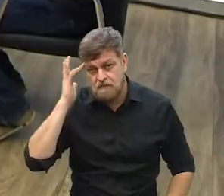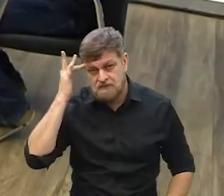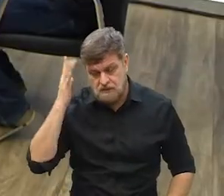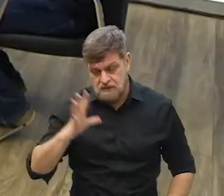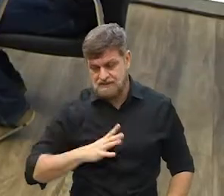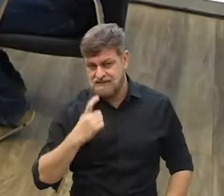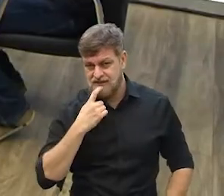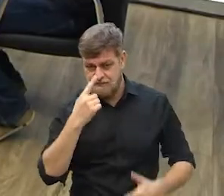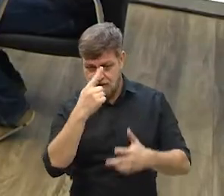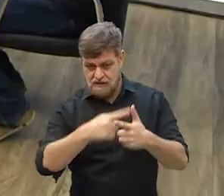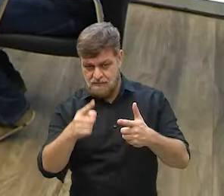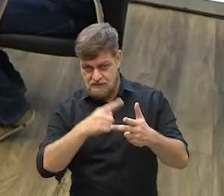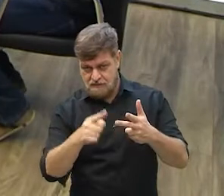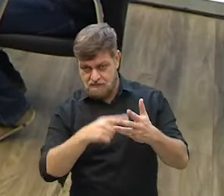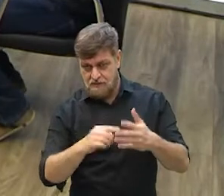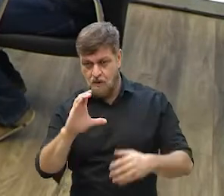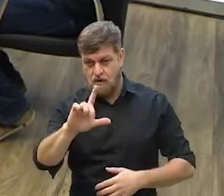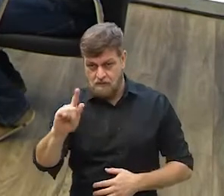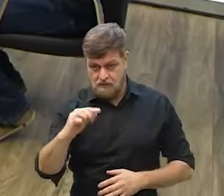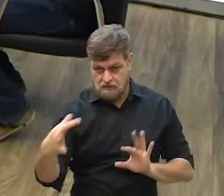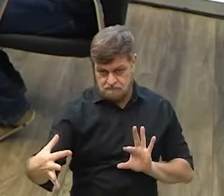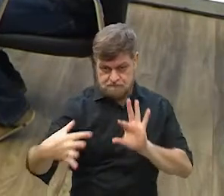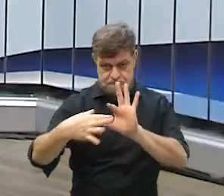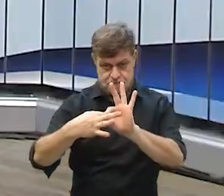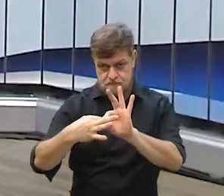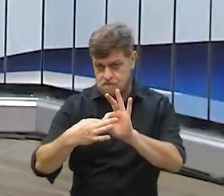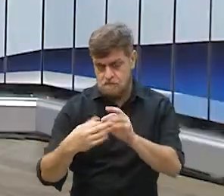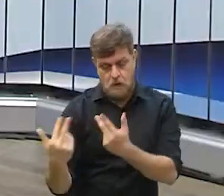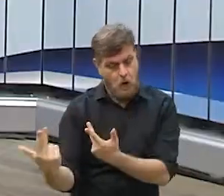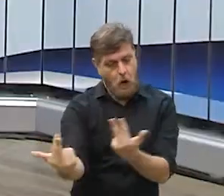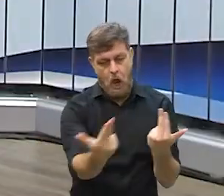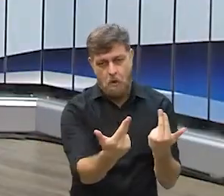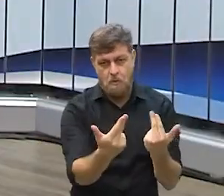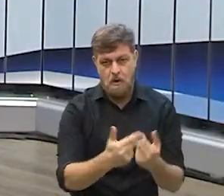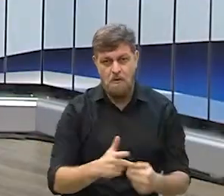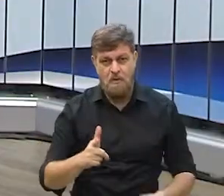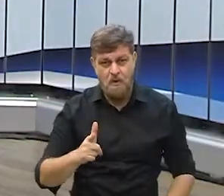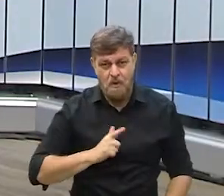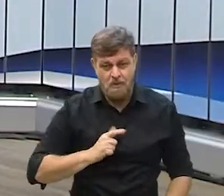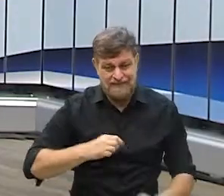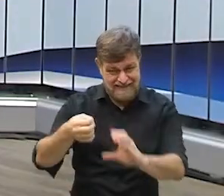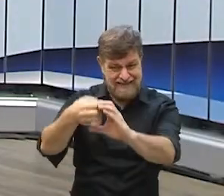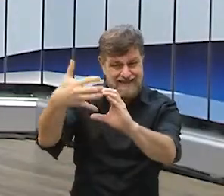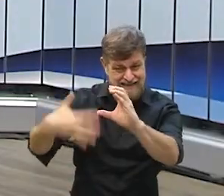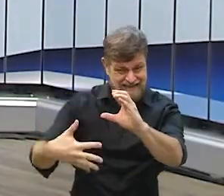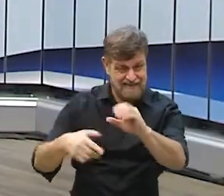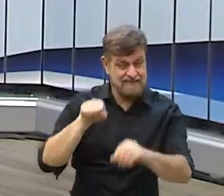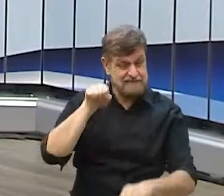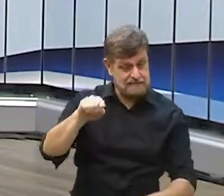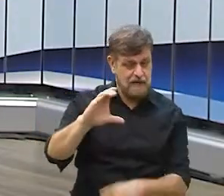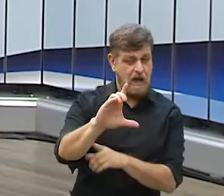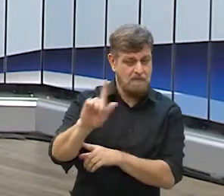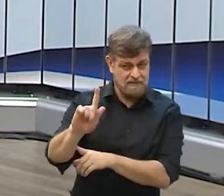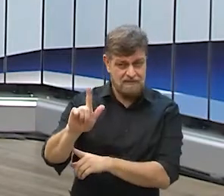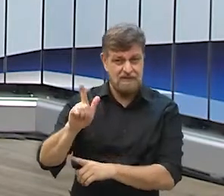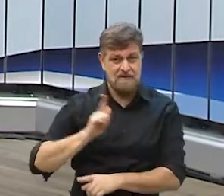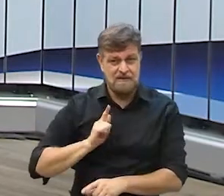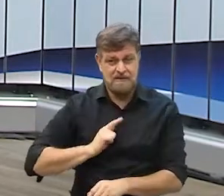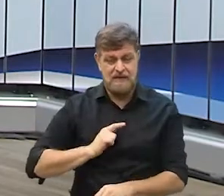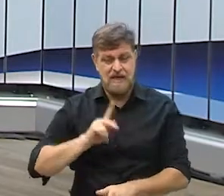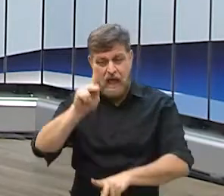tem muitos problemas e aí o Campo Grande ele está inserido nesse contexto? Ou tem algumas características pela condição